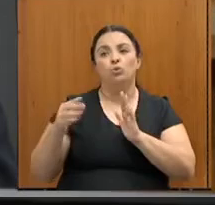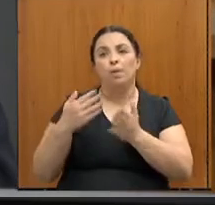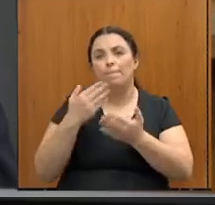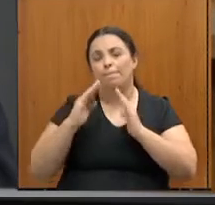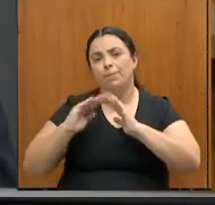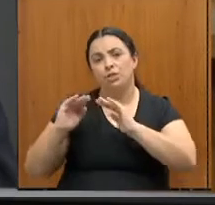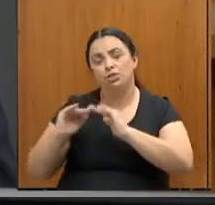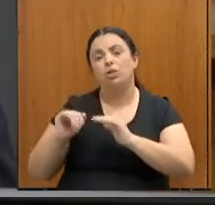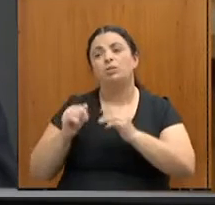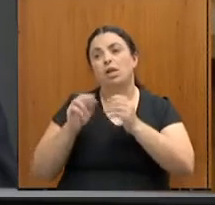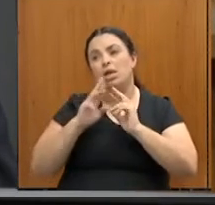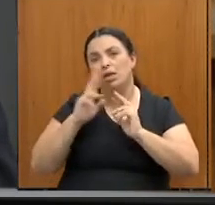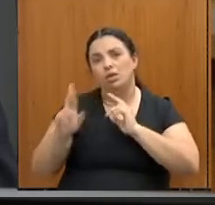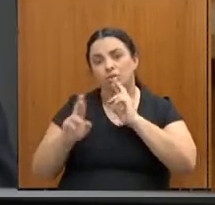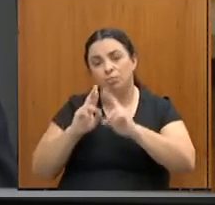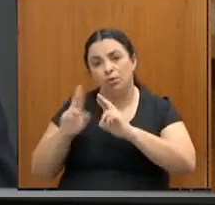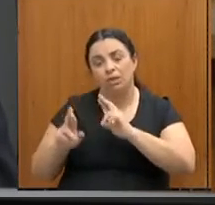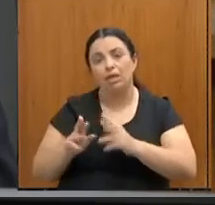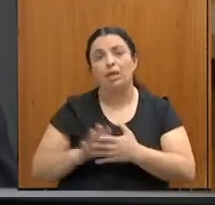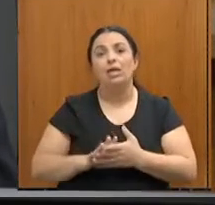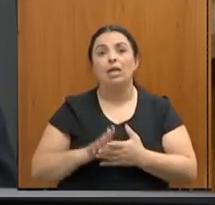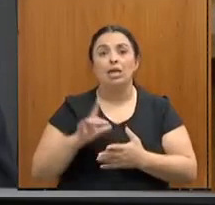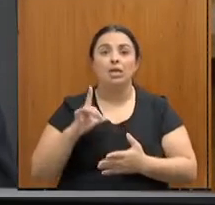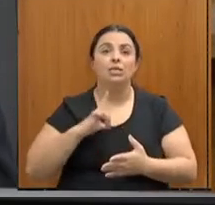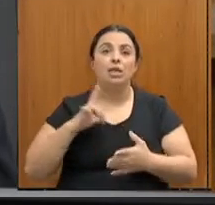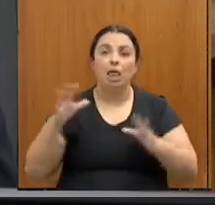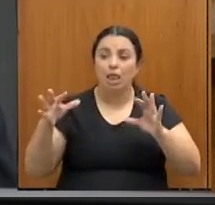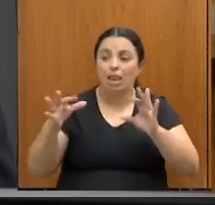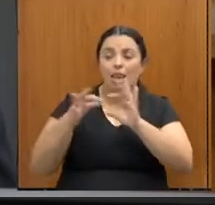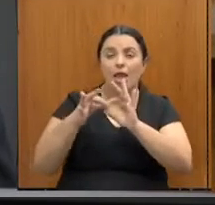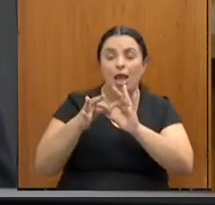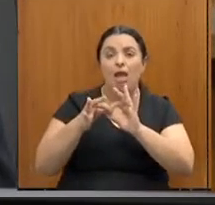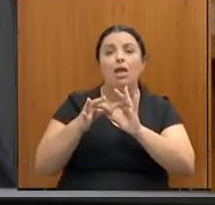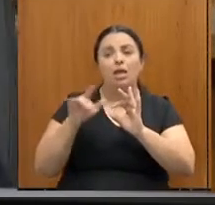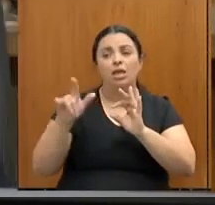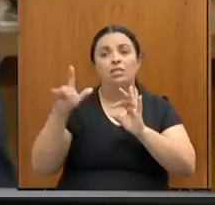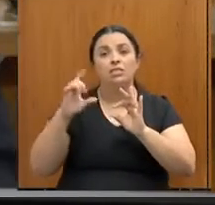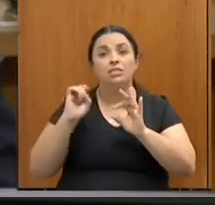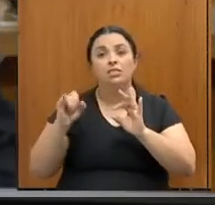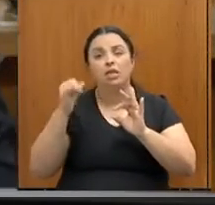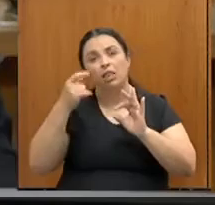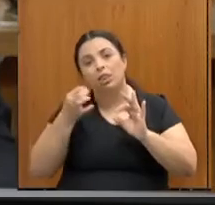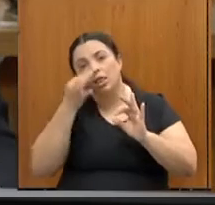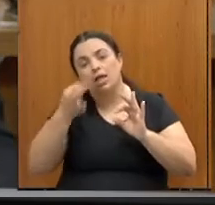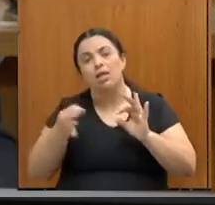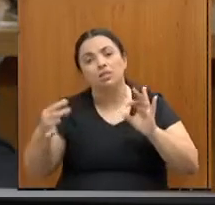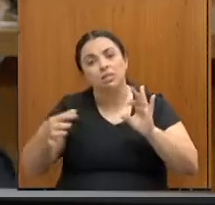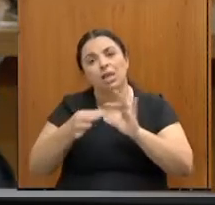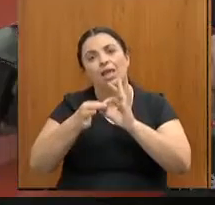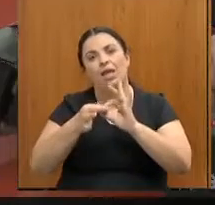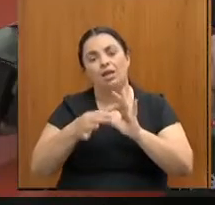desenvolvimento e portanto Ligar quem tem interesse de ligar é Nossa função é nosso objetivo